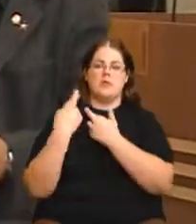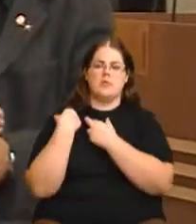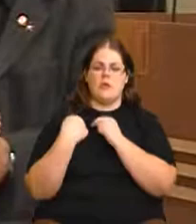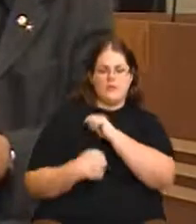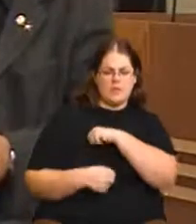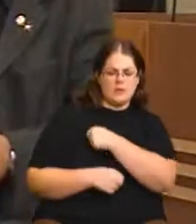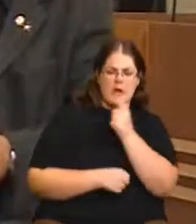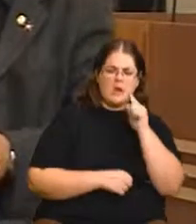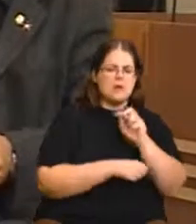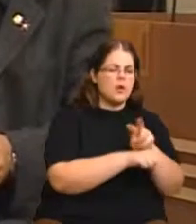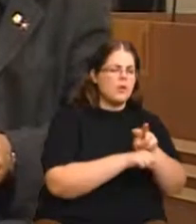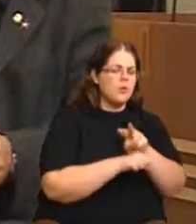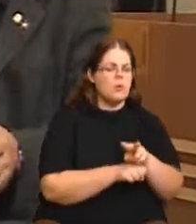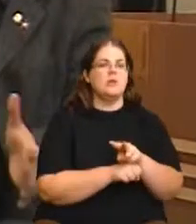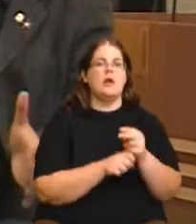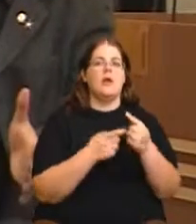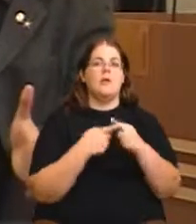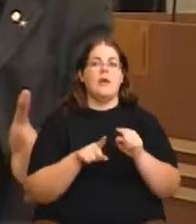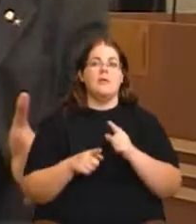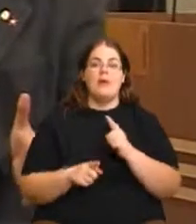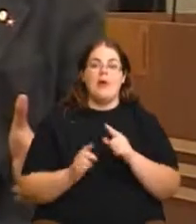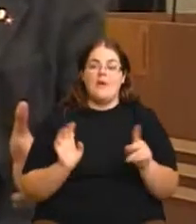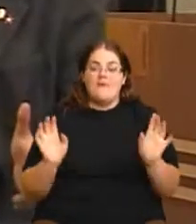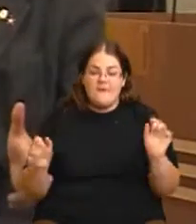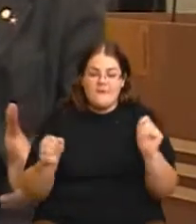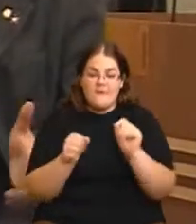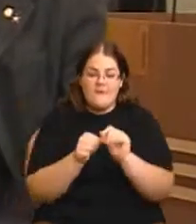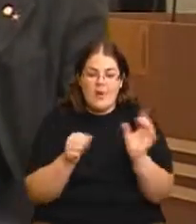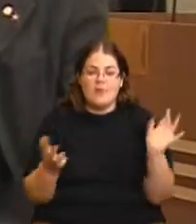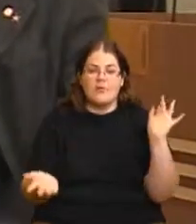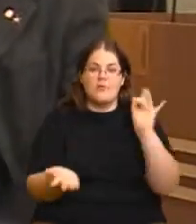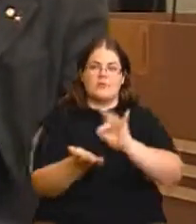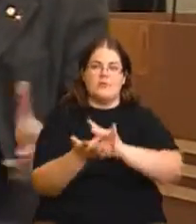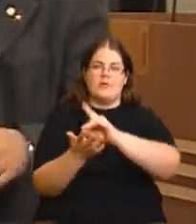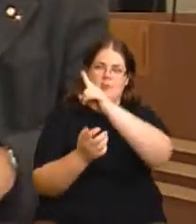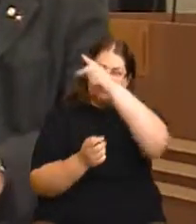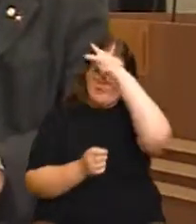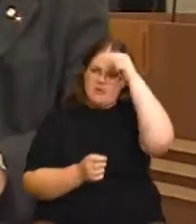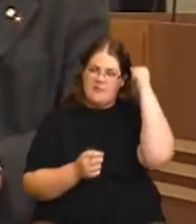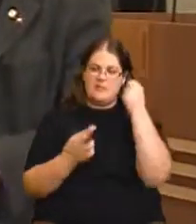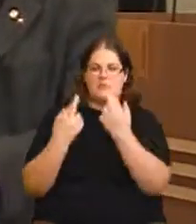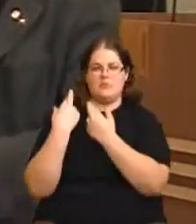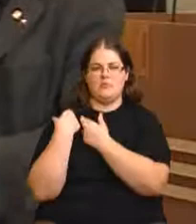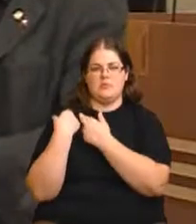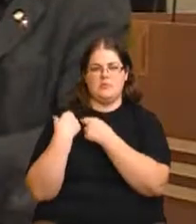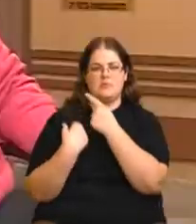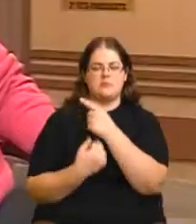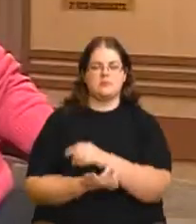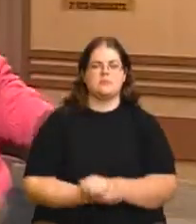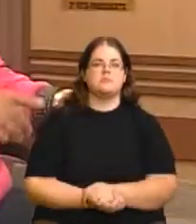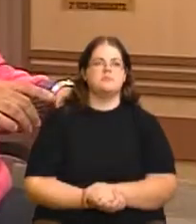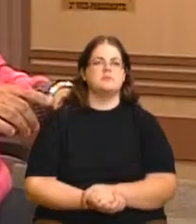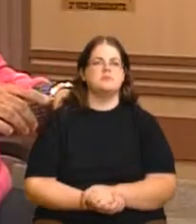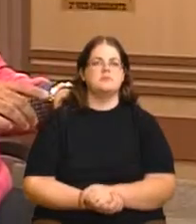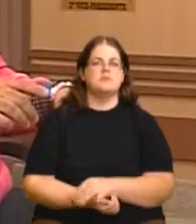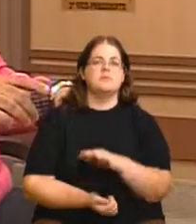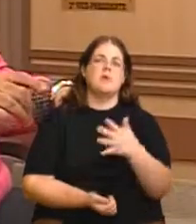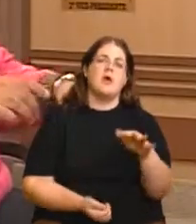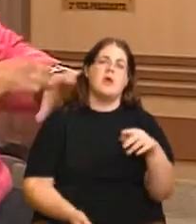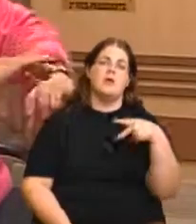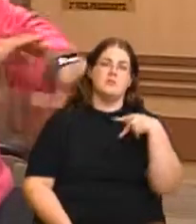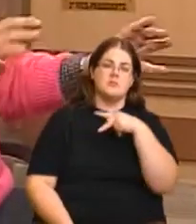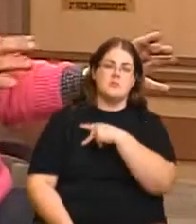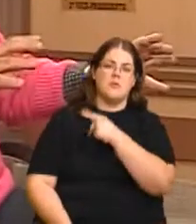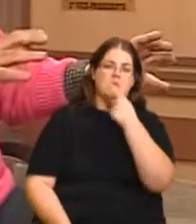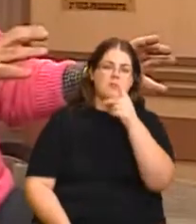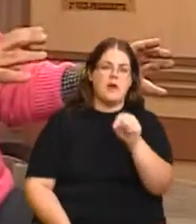e fiscalizador, não é o executor. Quem executa é o prefeito. Então, mas acaba sempre essa cobrança vindo sobre nós. Porque muitas vezes a população diz: